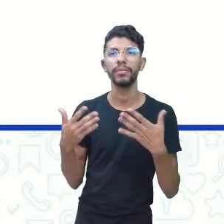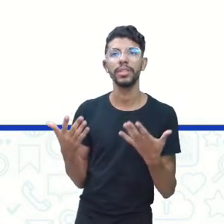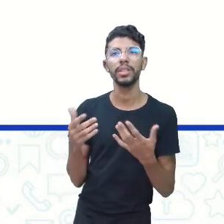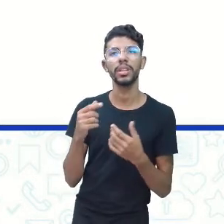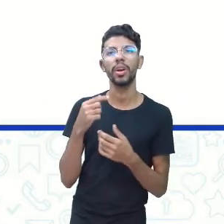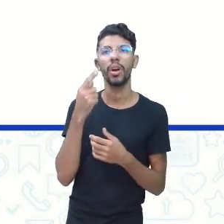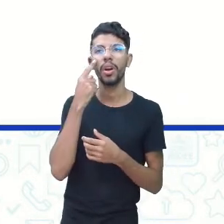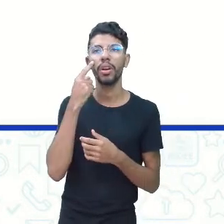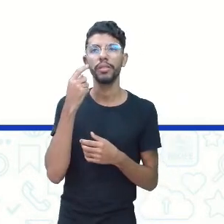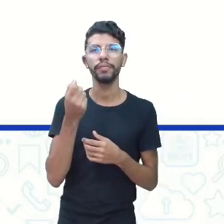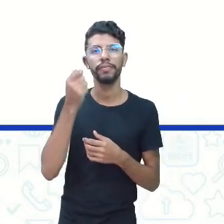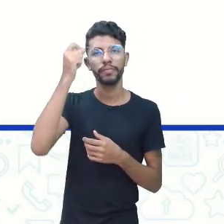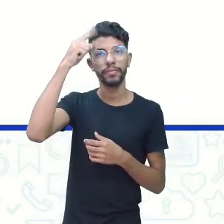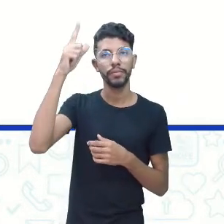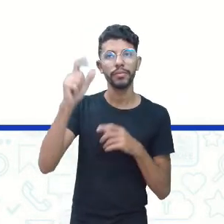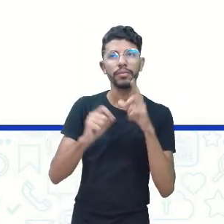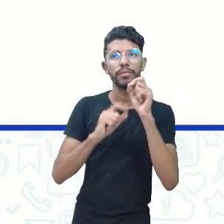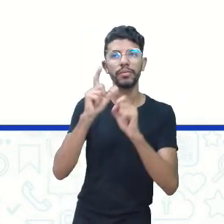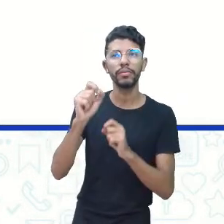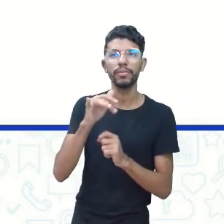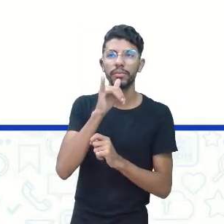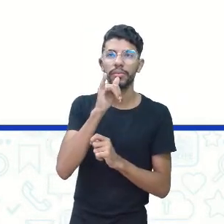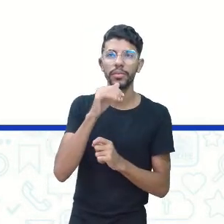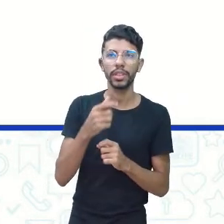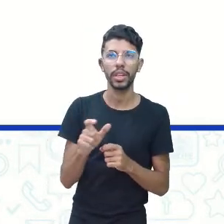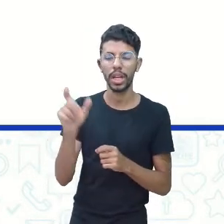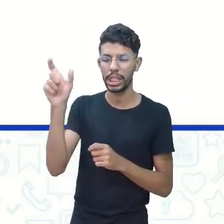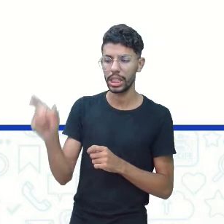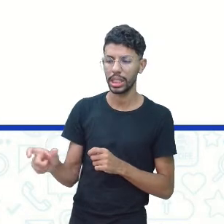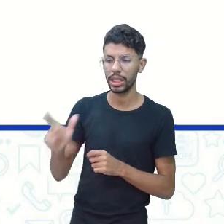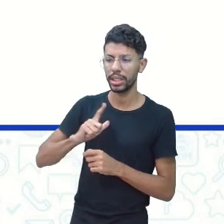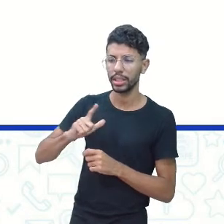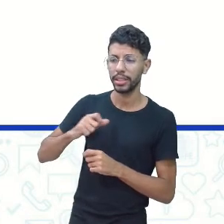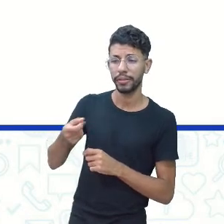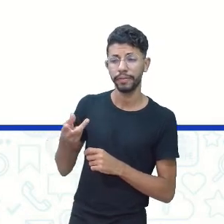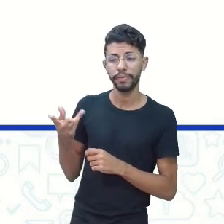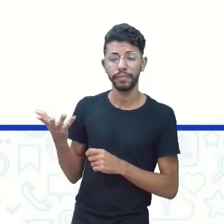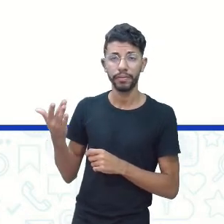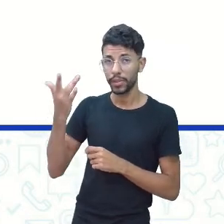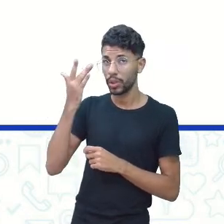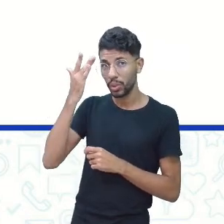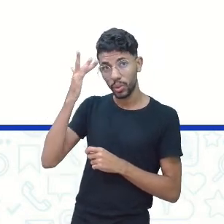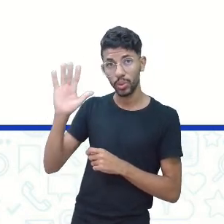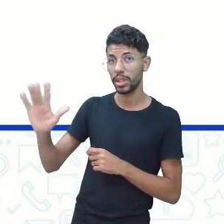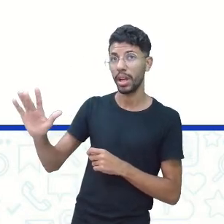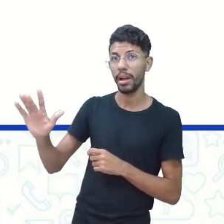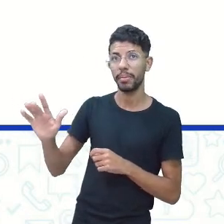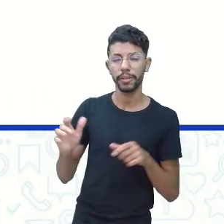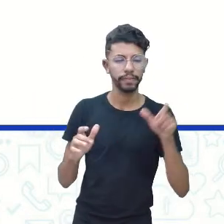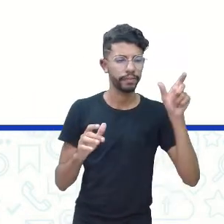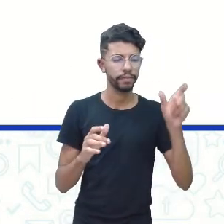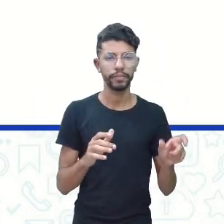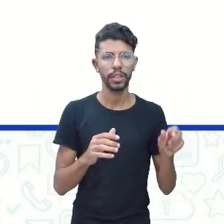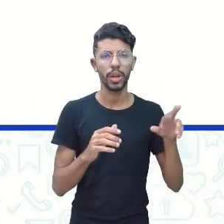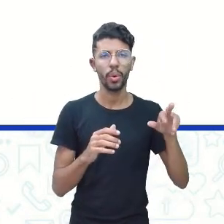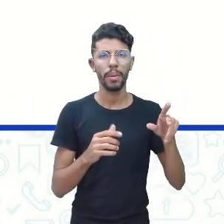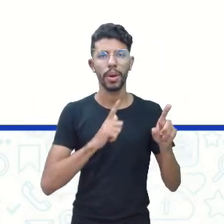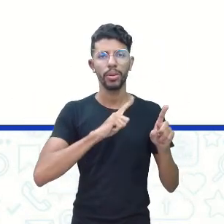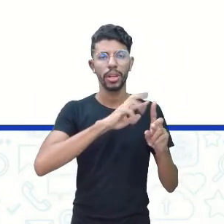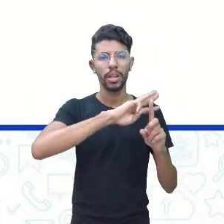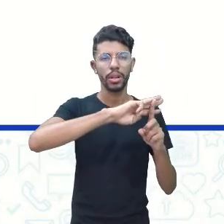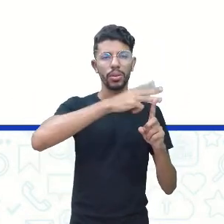vai começar com essa ideia. Se José tem certa quantidade e seu irmão tem o triplo, então ele tem uma